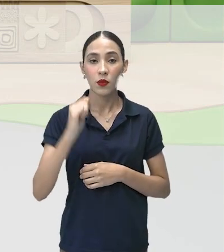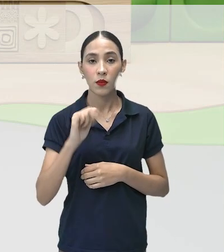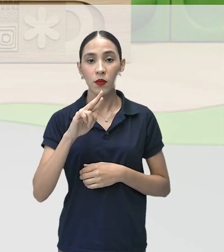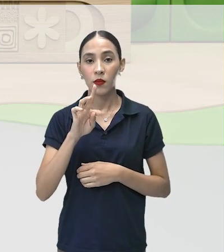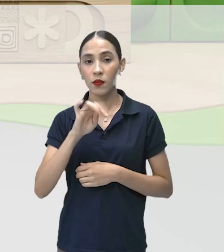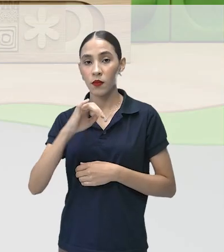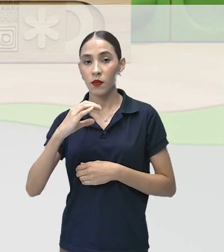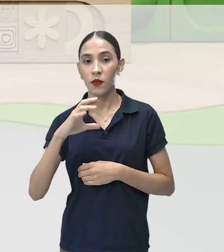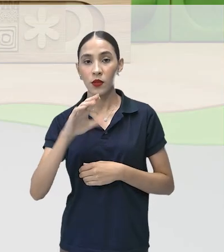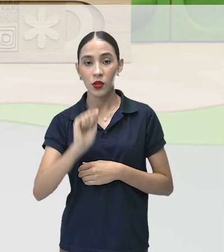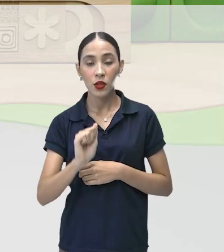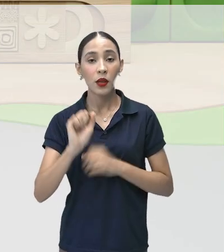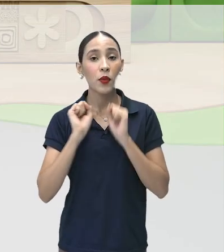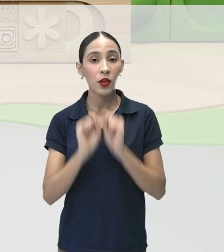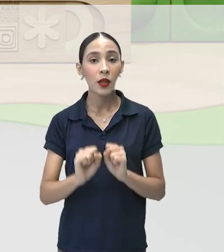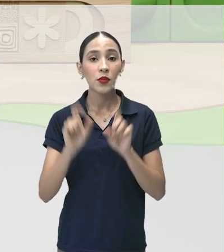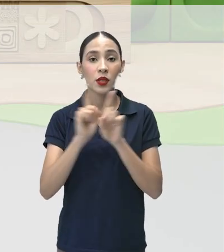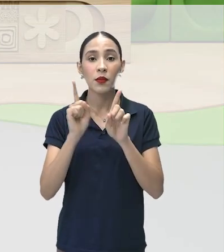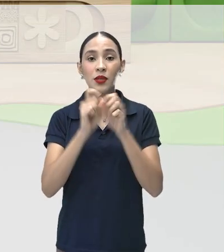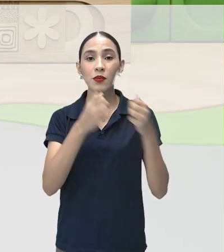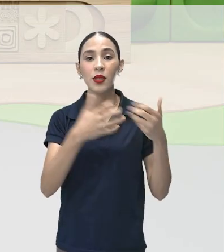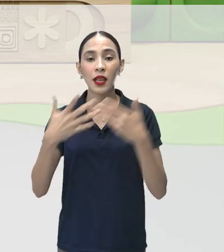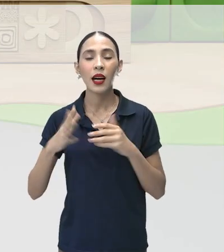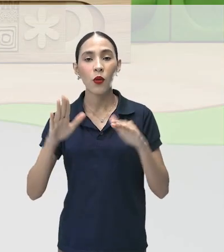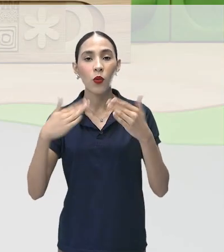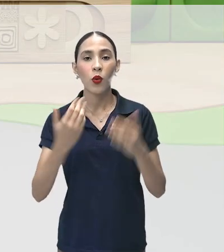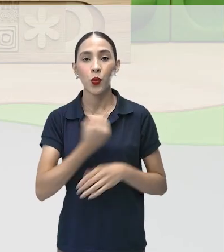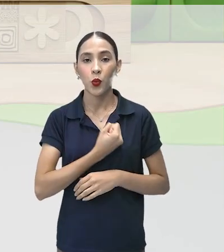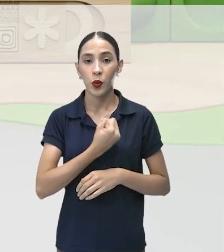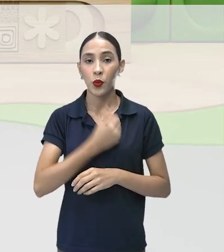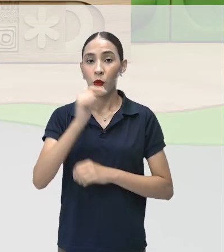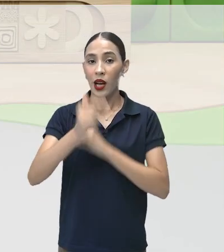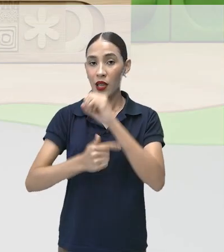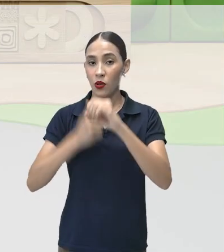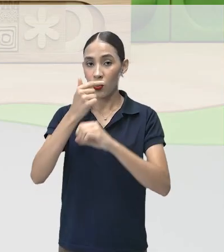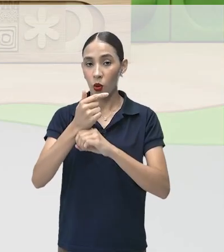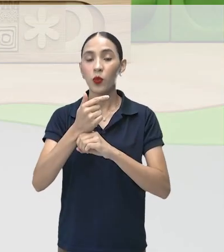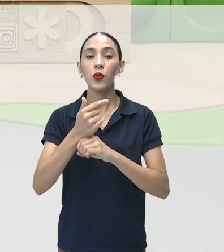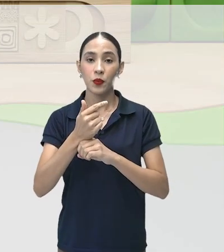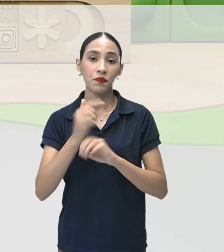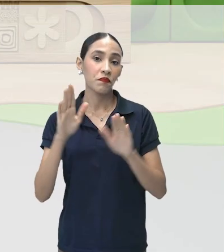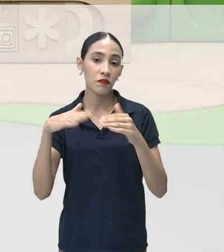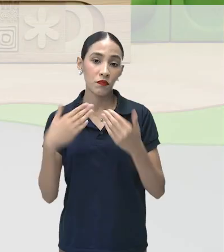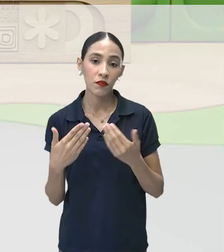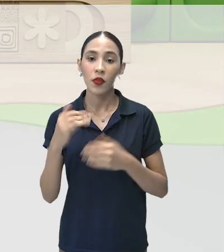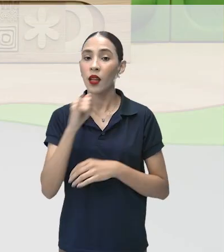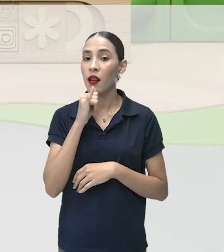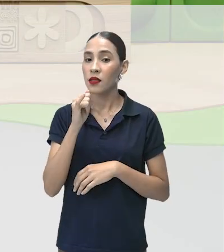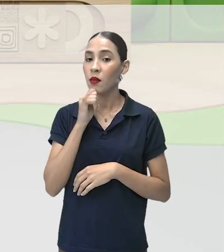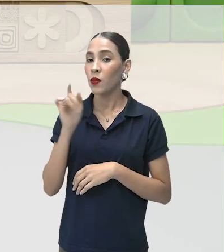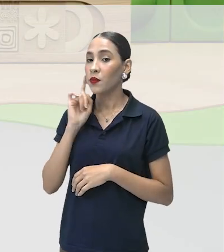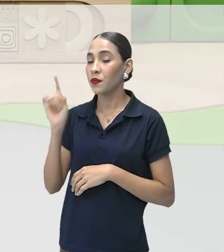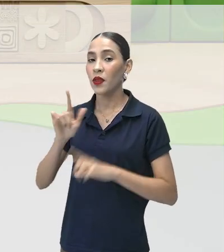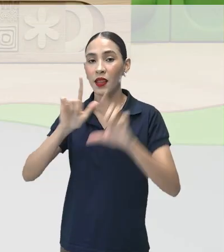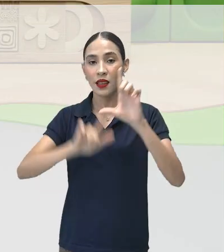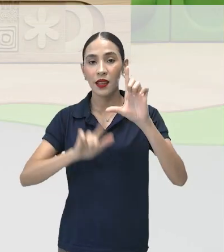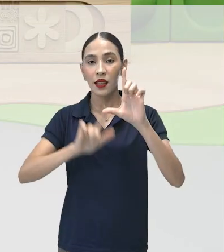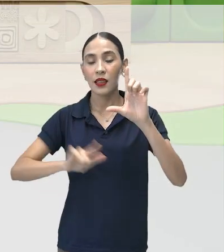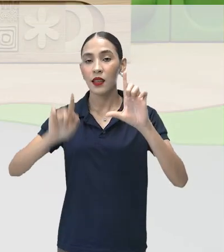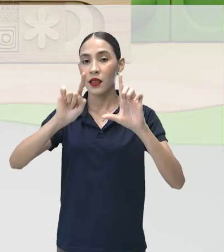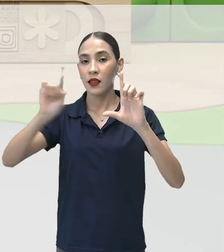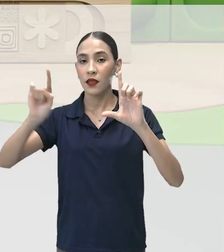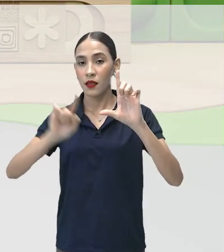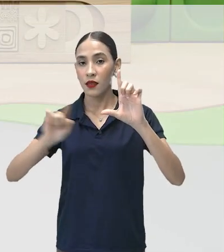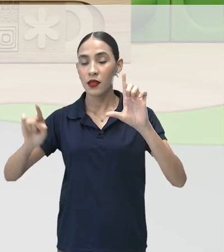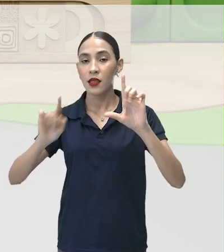nós podemos também dizer qual é o número atômico de um átomo. Esse número atômico, representado pela letra